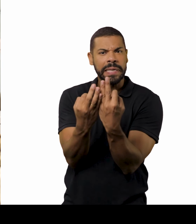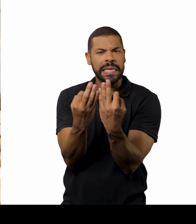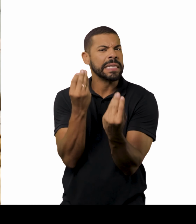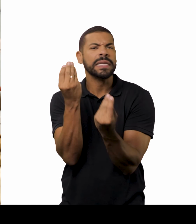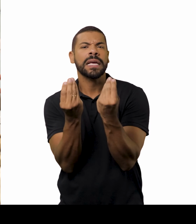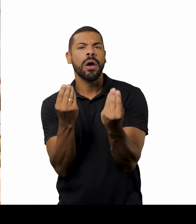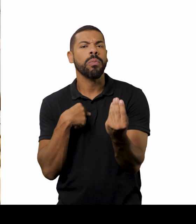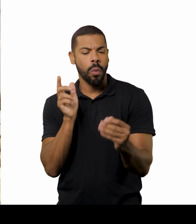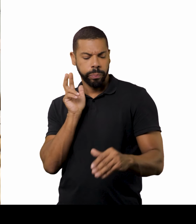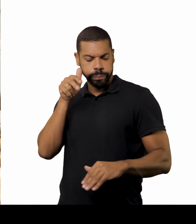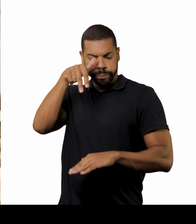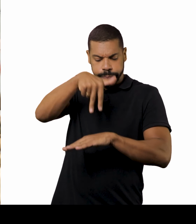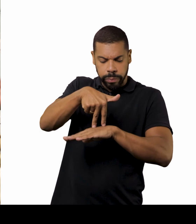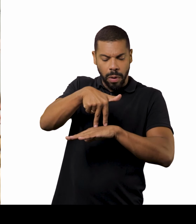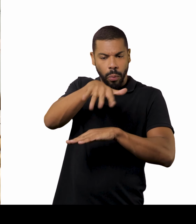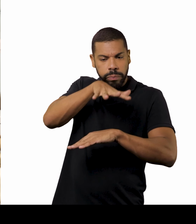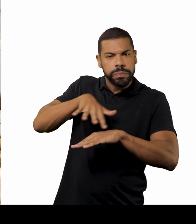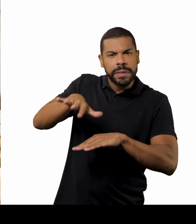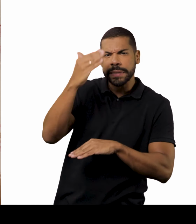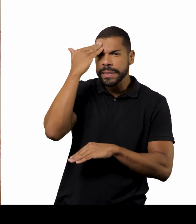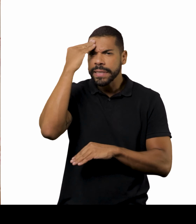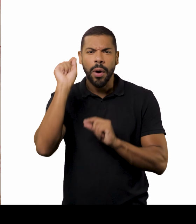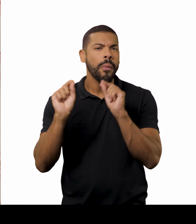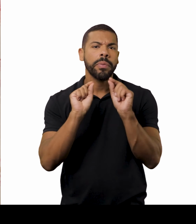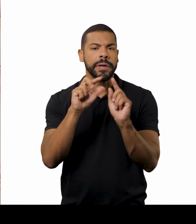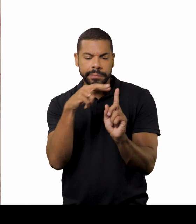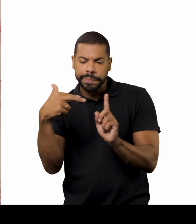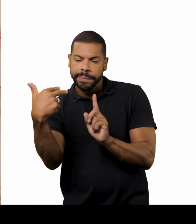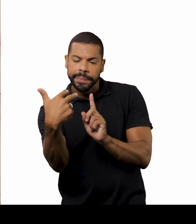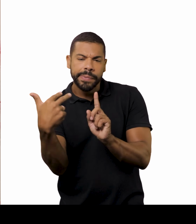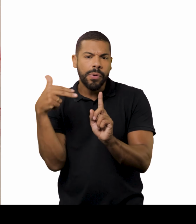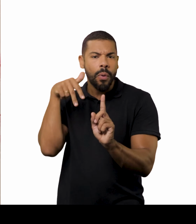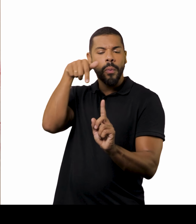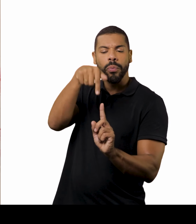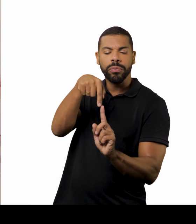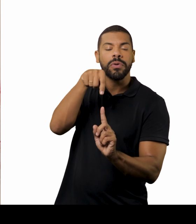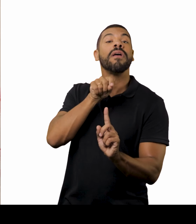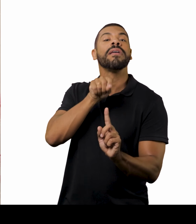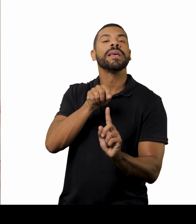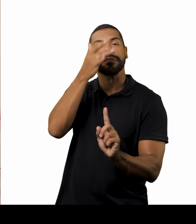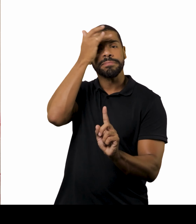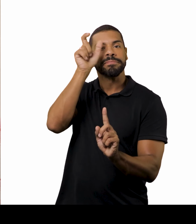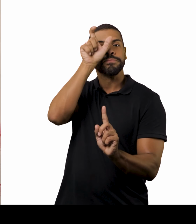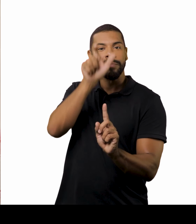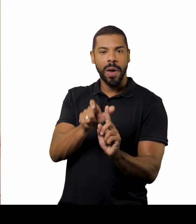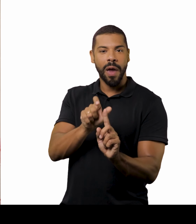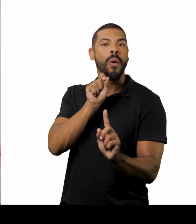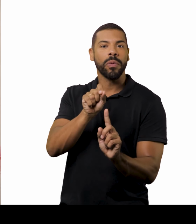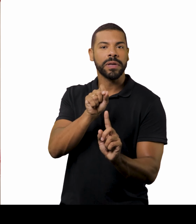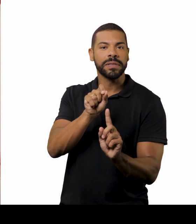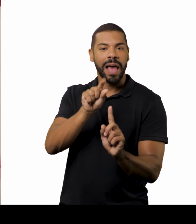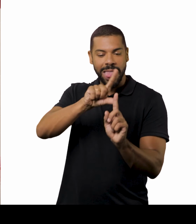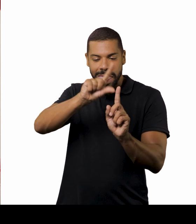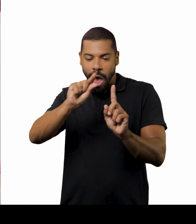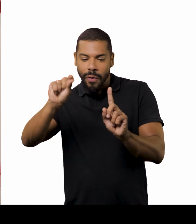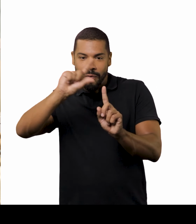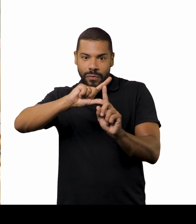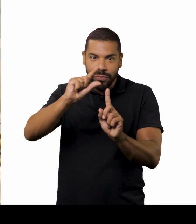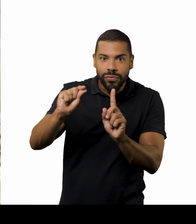genealógica, e tentando entender o meu lugar no mundo. E tentar entender também uma coisa que é para mim muito importante, que passa pelas